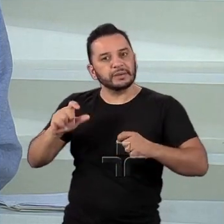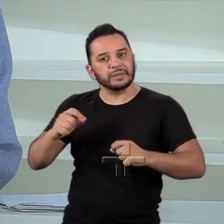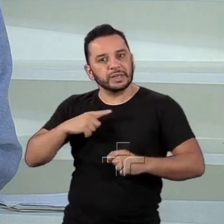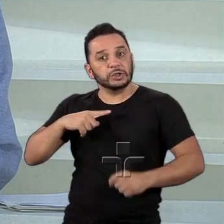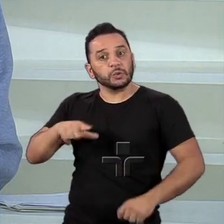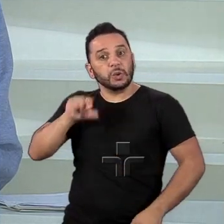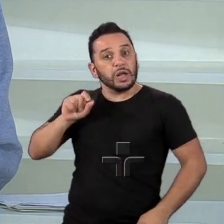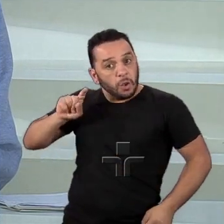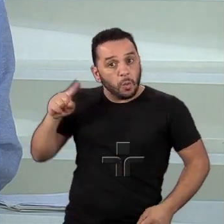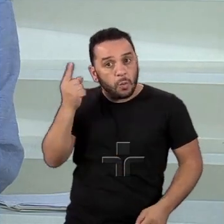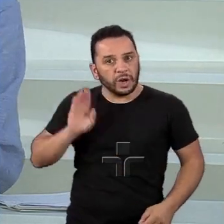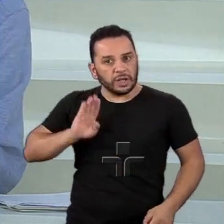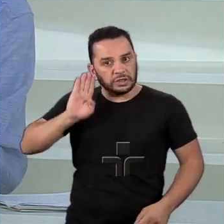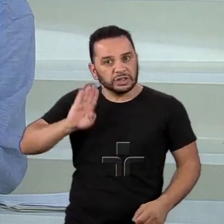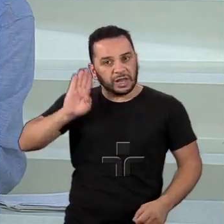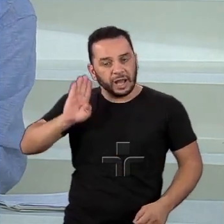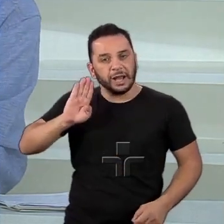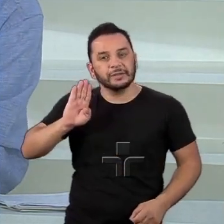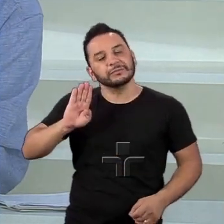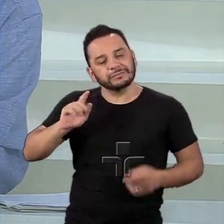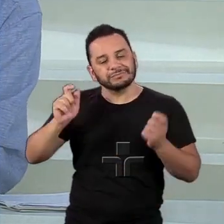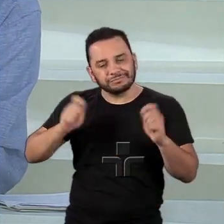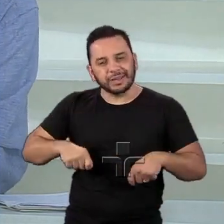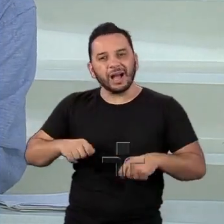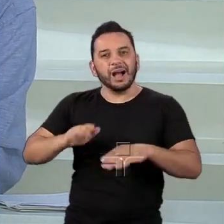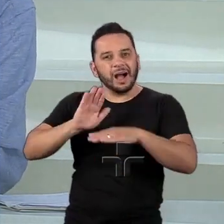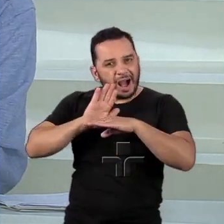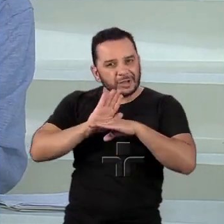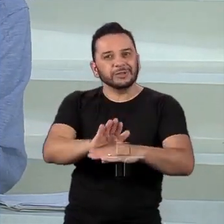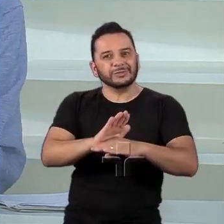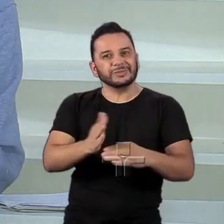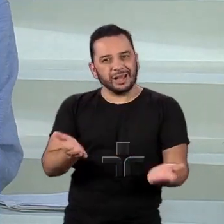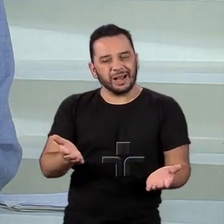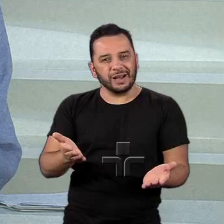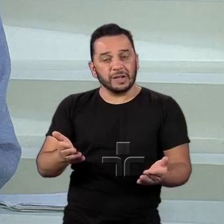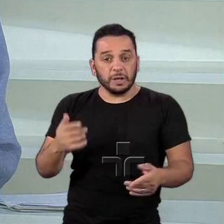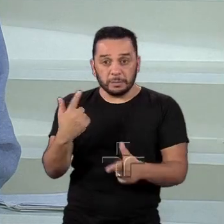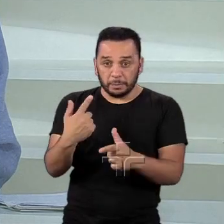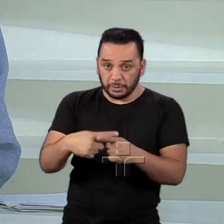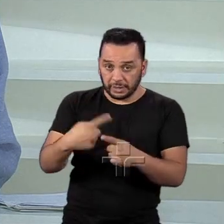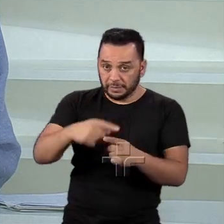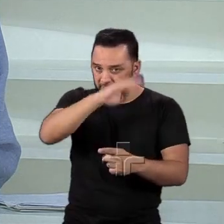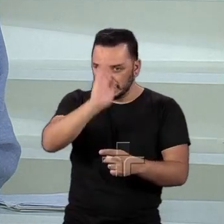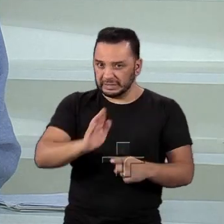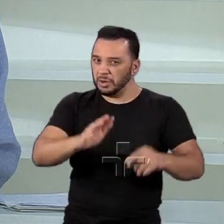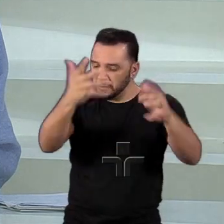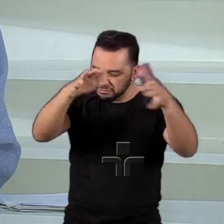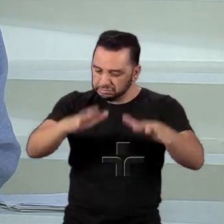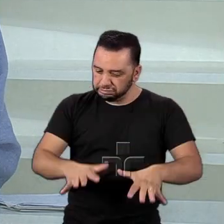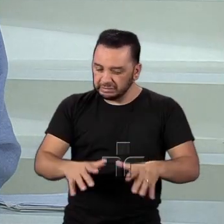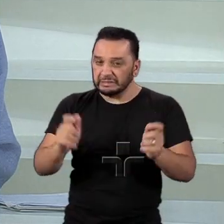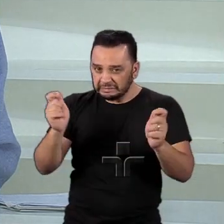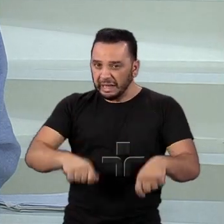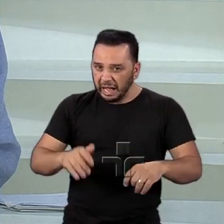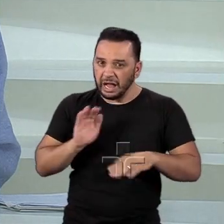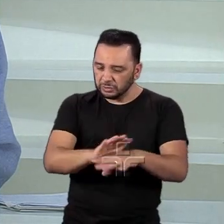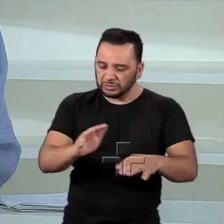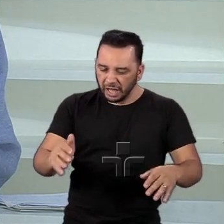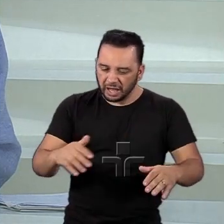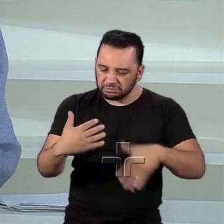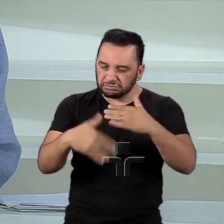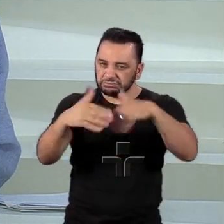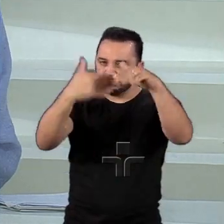uma candidatura de recuperação responsável dessa crise brutal que o PT, PMDB, Dilma e Temer nos